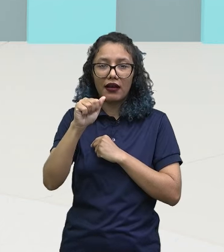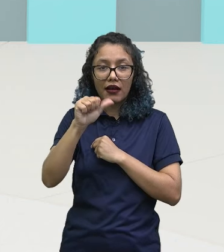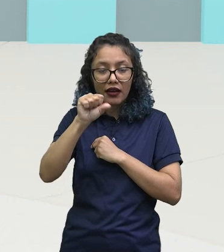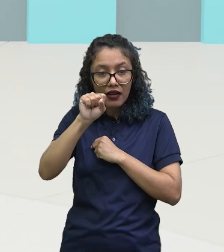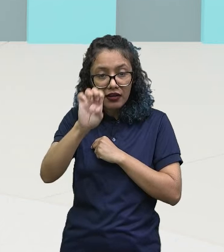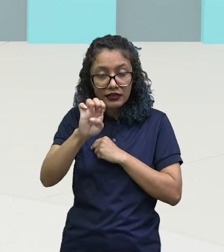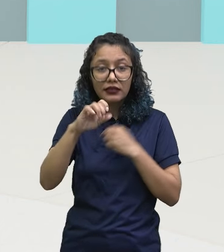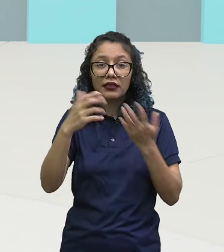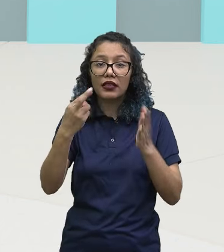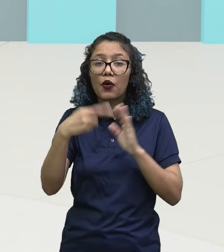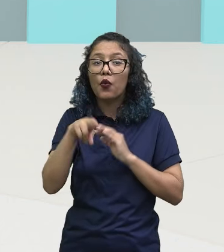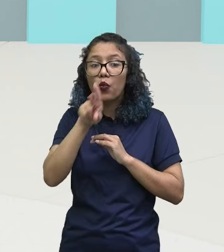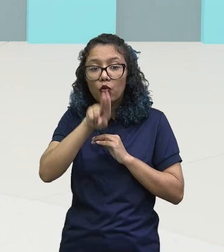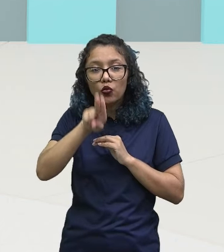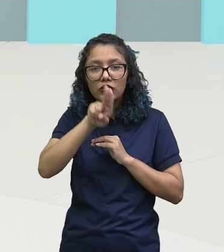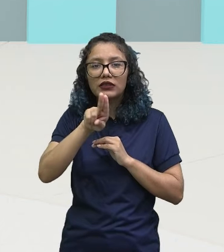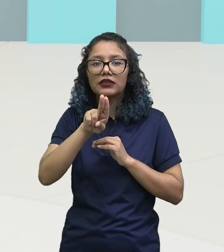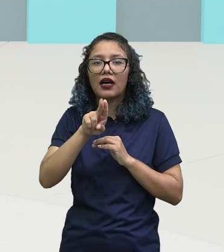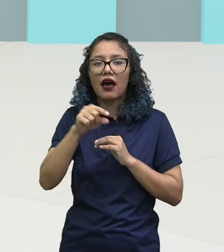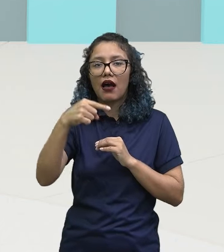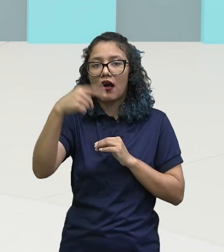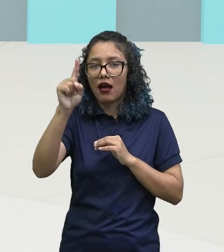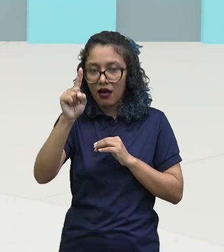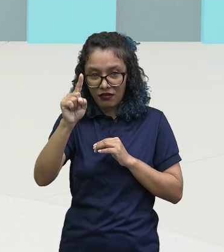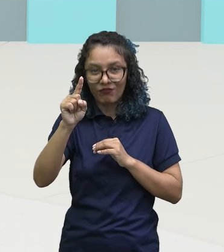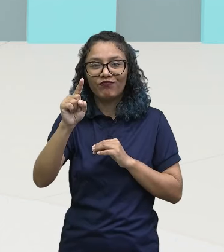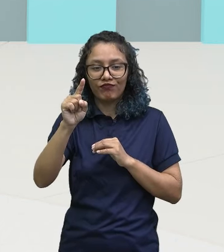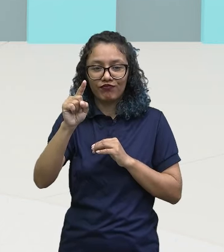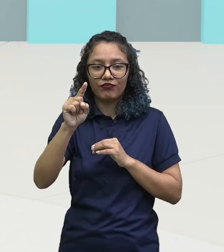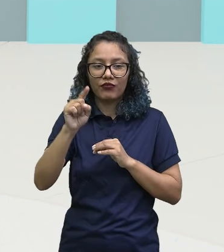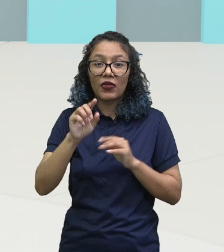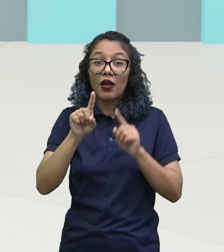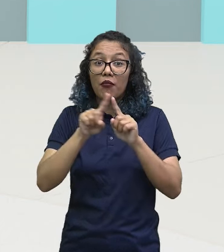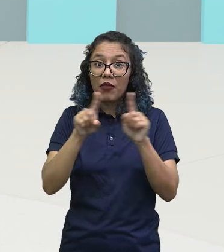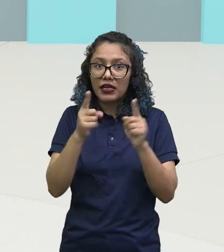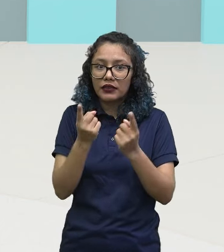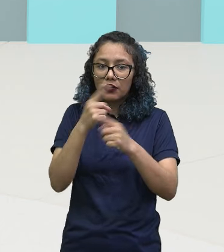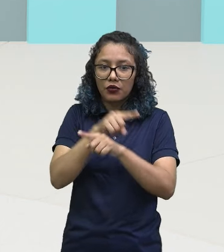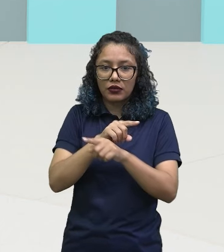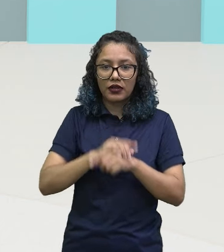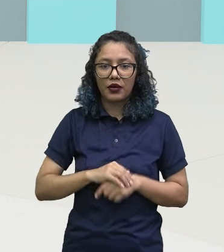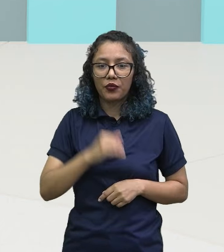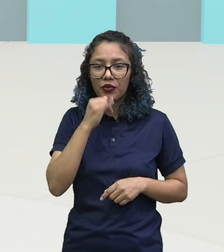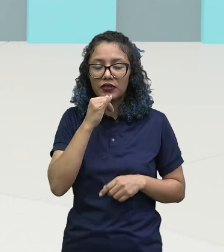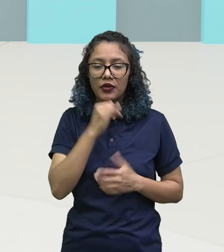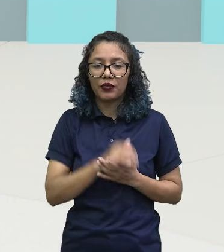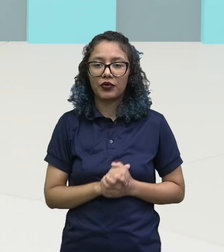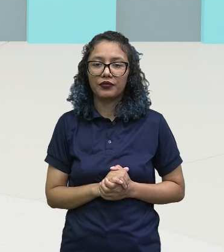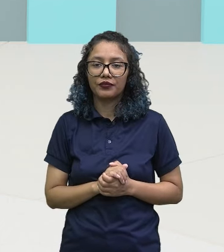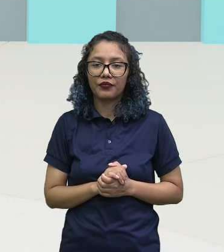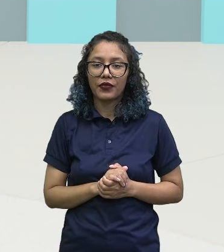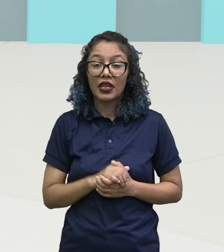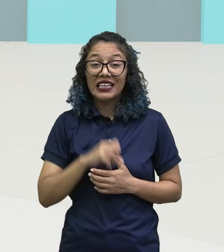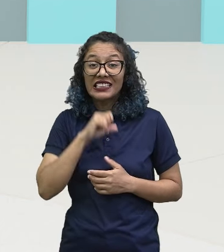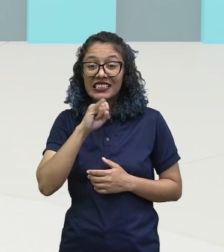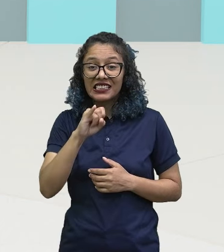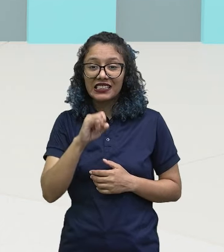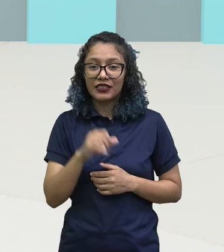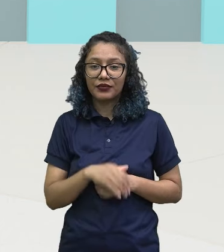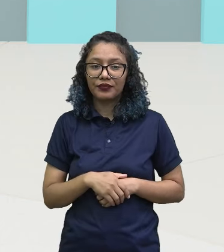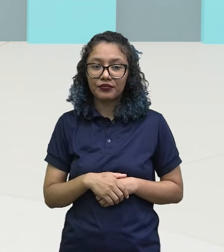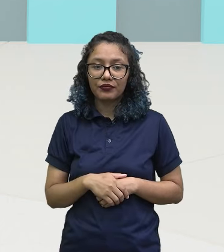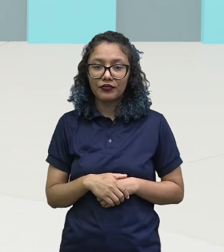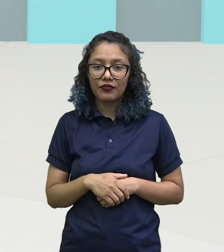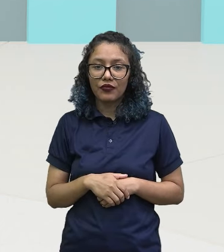aí com acento grave. Ele vai indicar, por exemplo, a diferença de As. Quando eu tenho o A sem